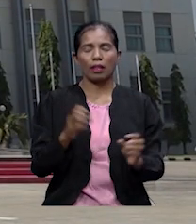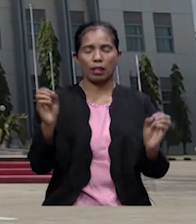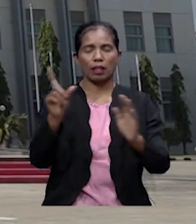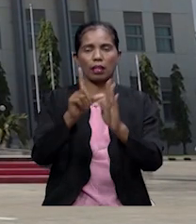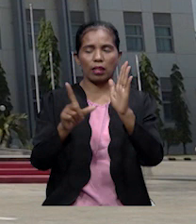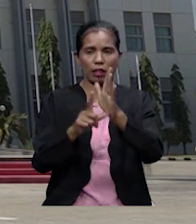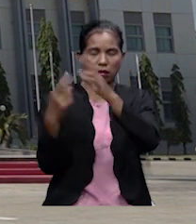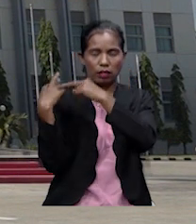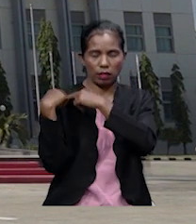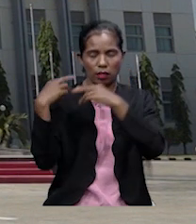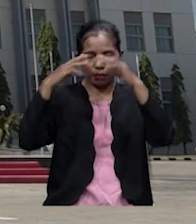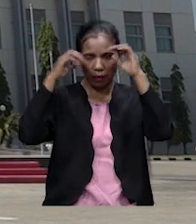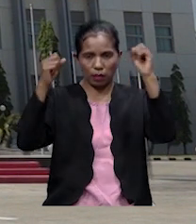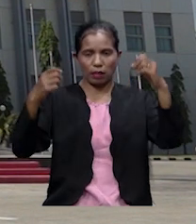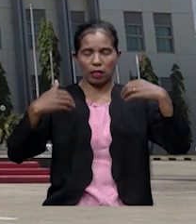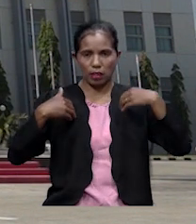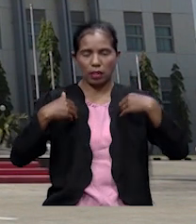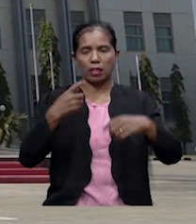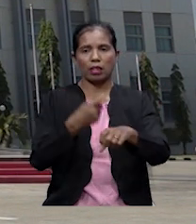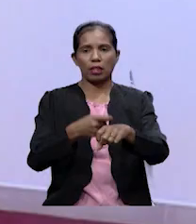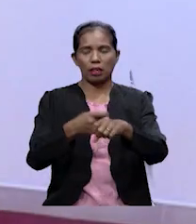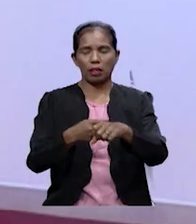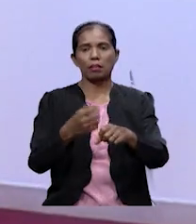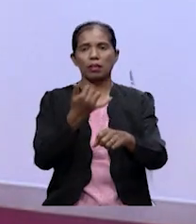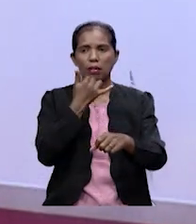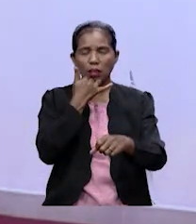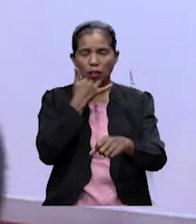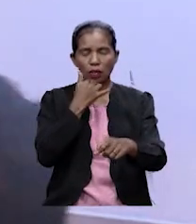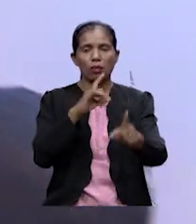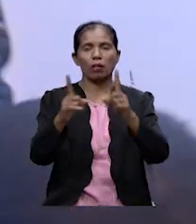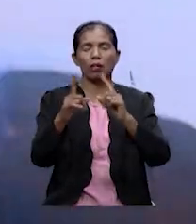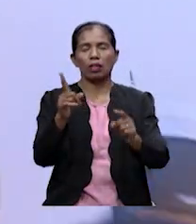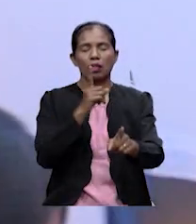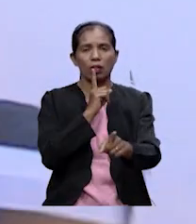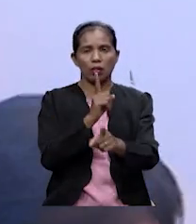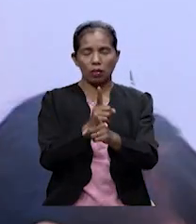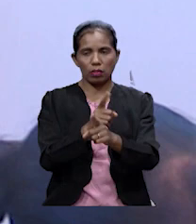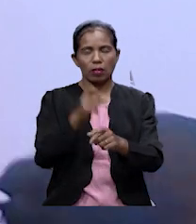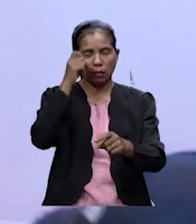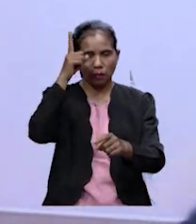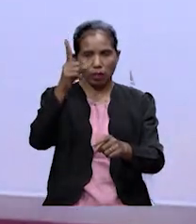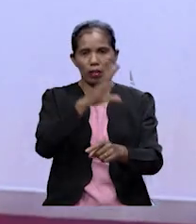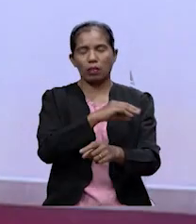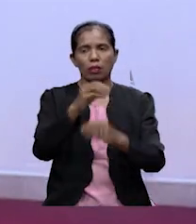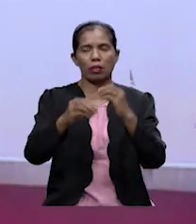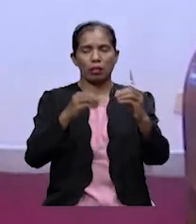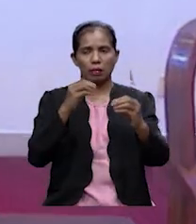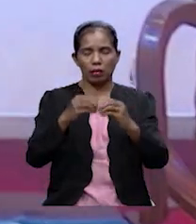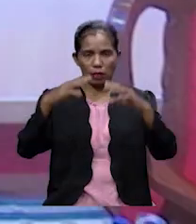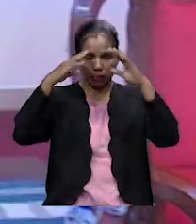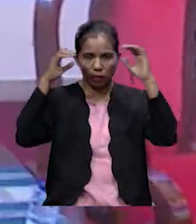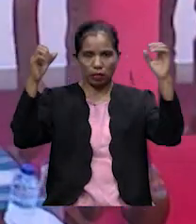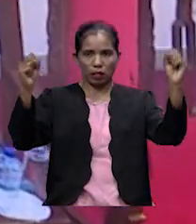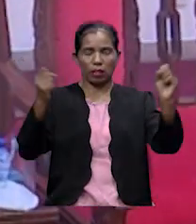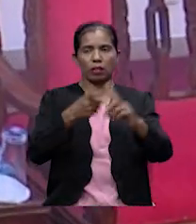ba presidencial bel hamusu situação e a nebe sala interpretação ka sala compreensão quando ba exercício presidencial